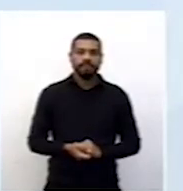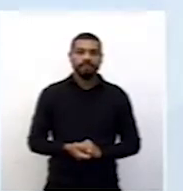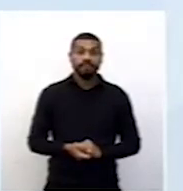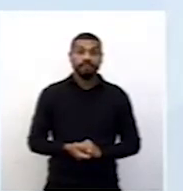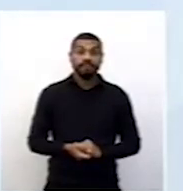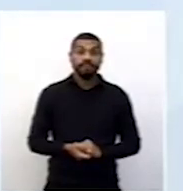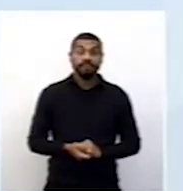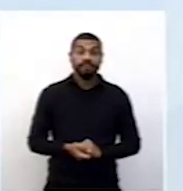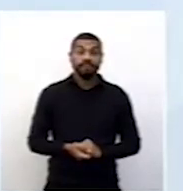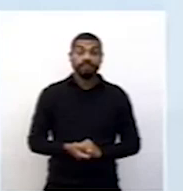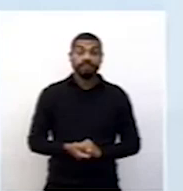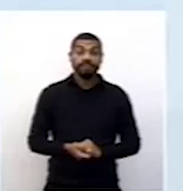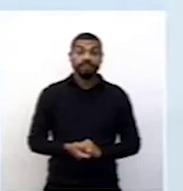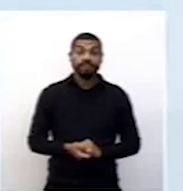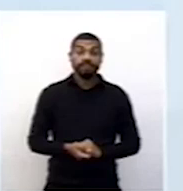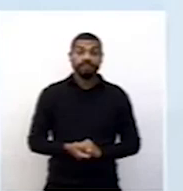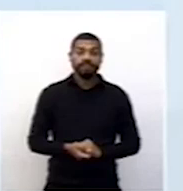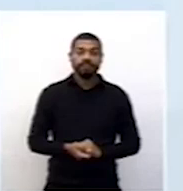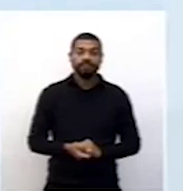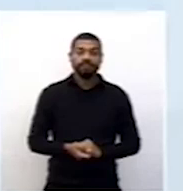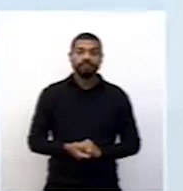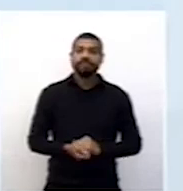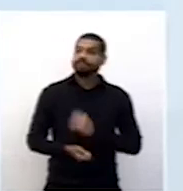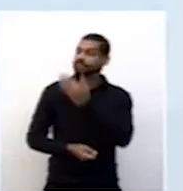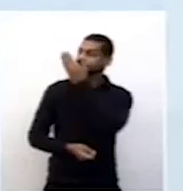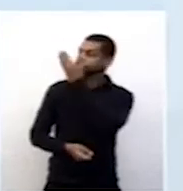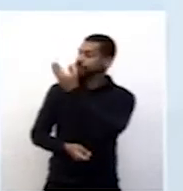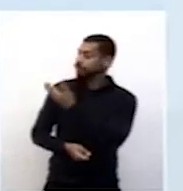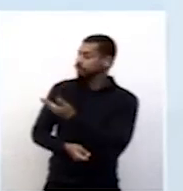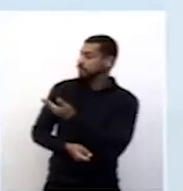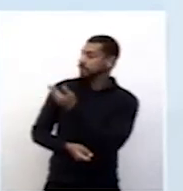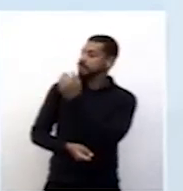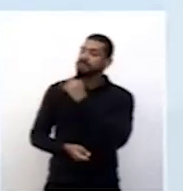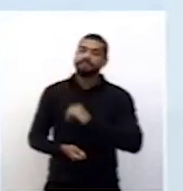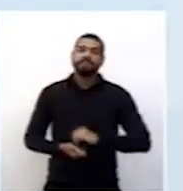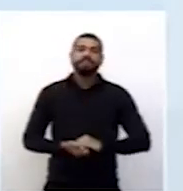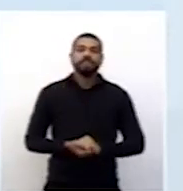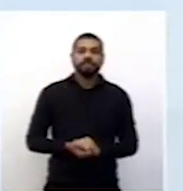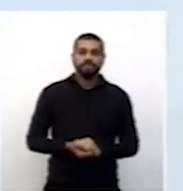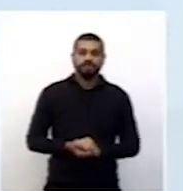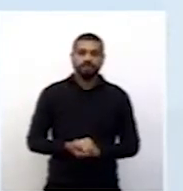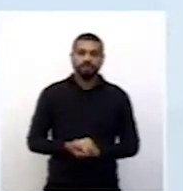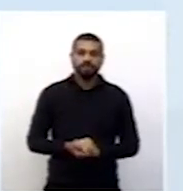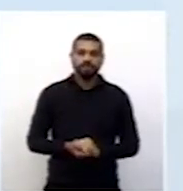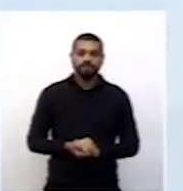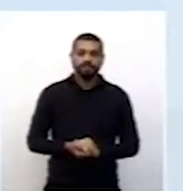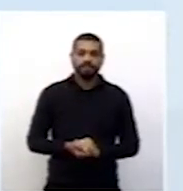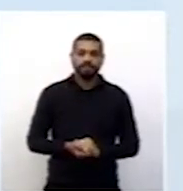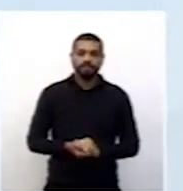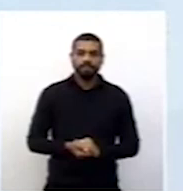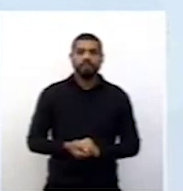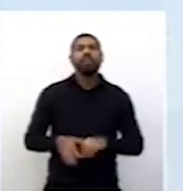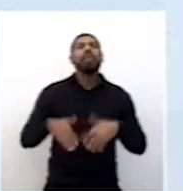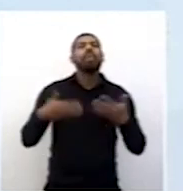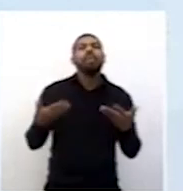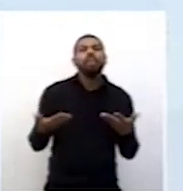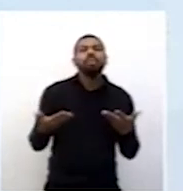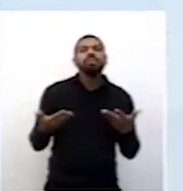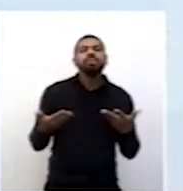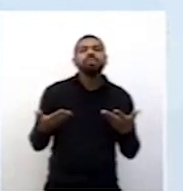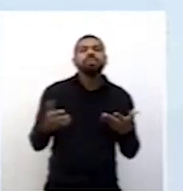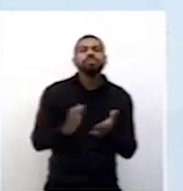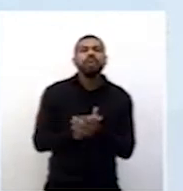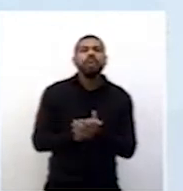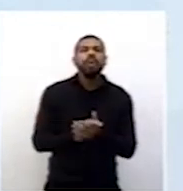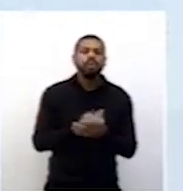Bom, vamos nessa aqui, né? Which is the most aggressive and the most harmless in air pollution? Quais são, né,